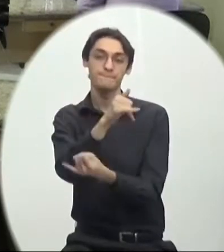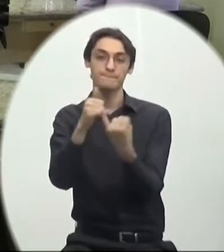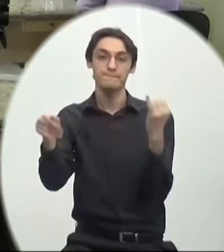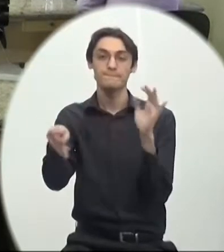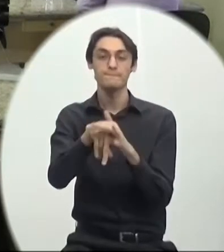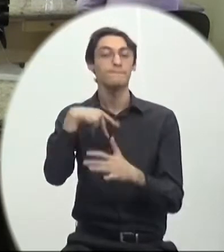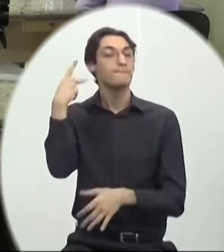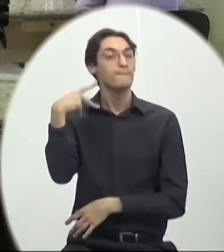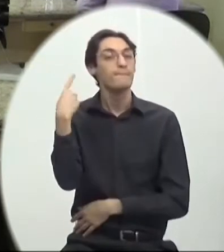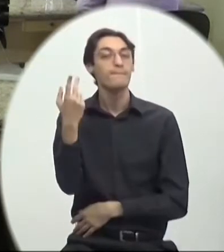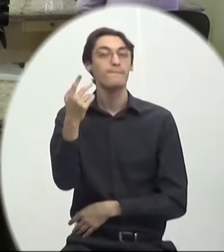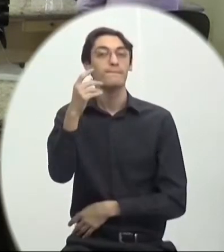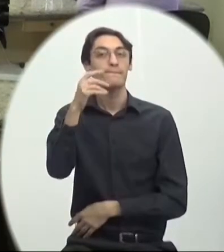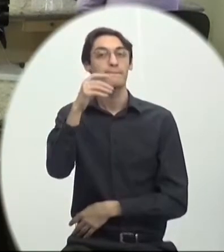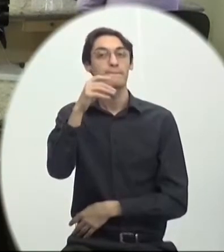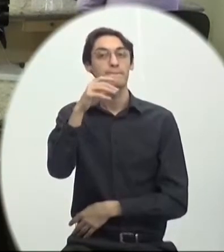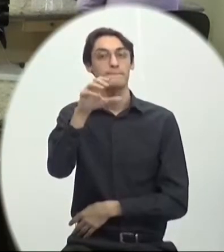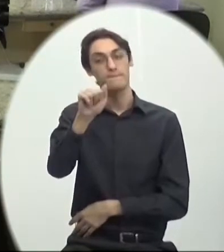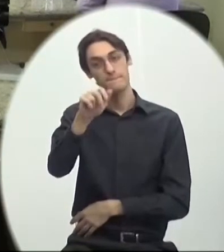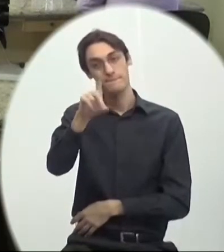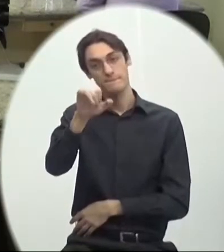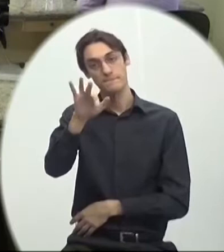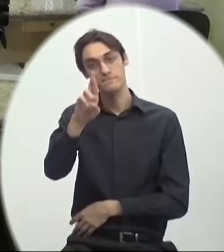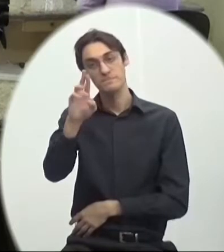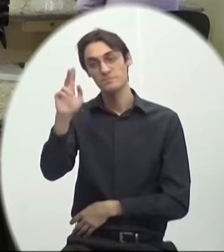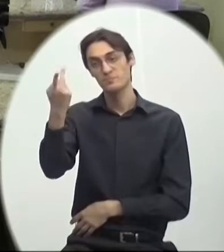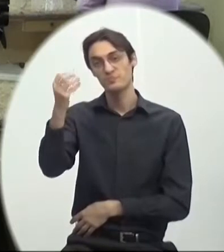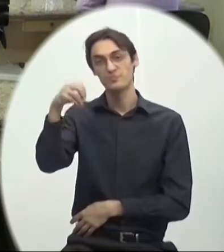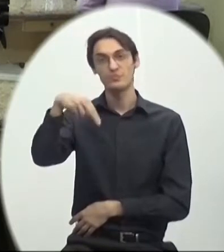e 30 cedidos pelo vereador Ademir Honorato.